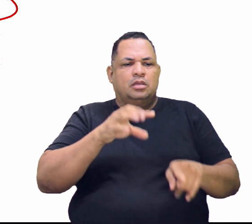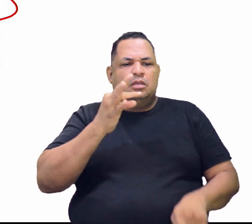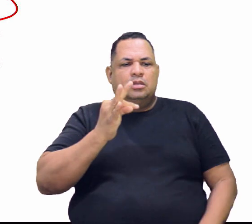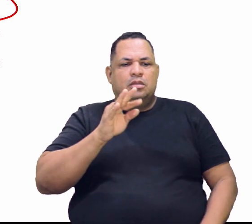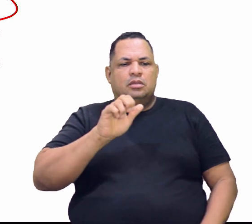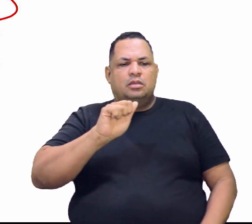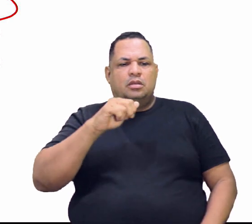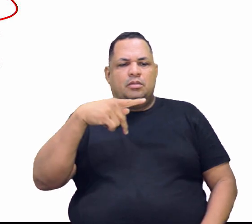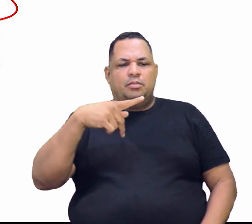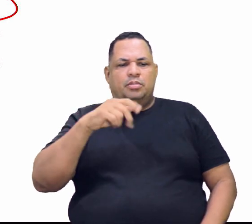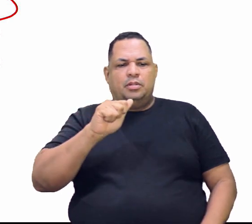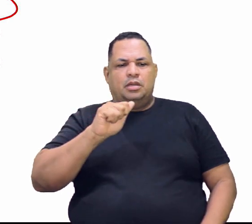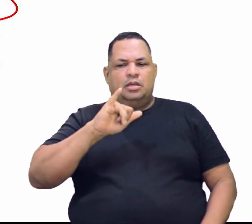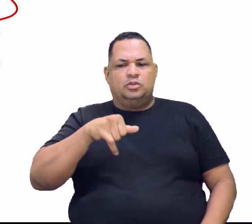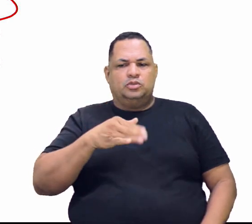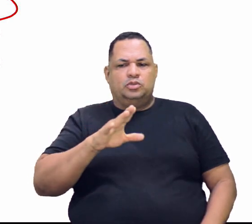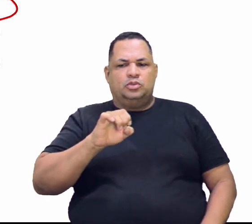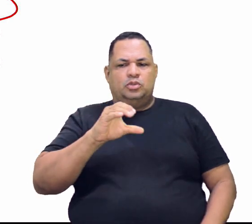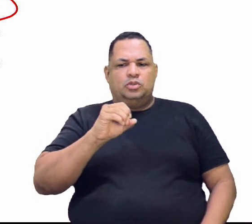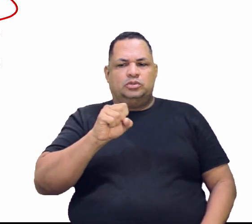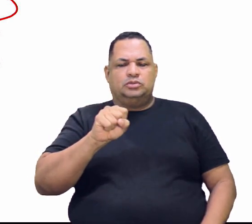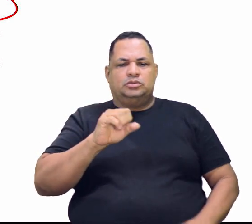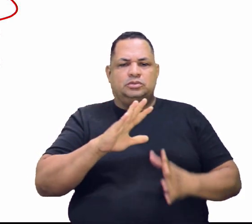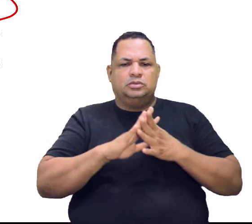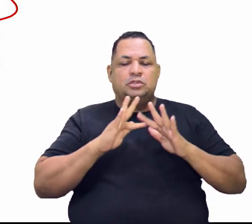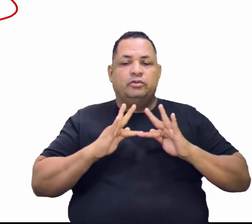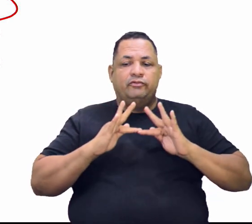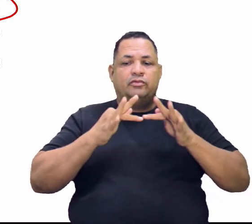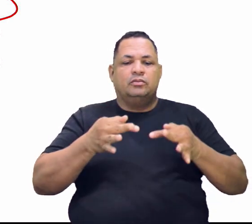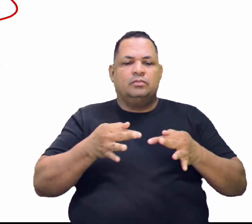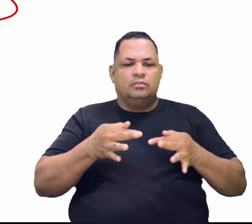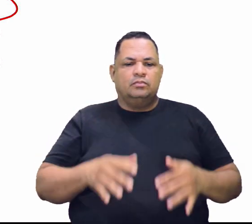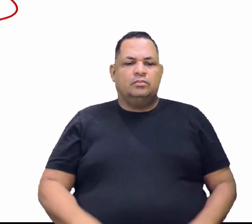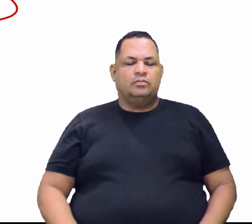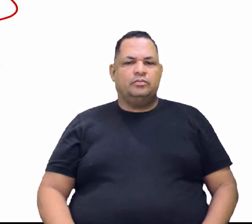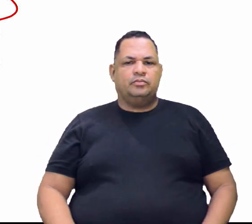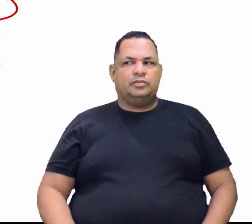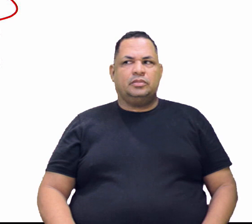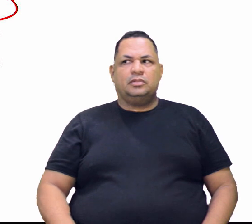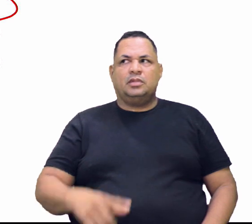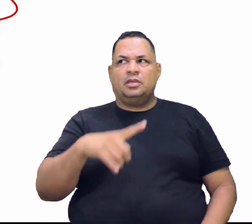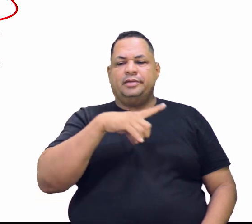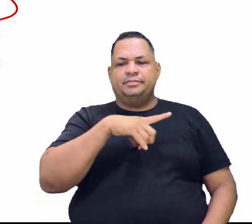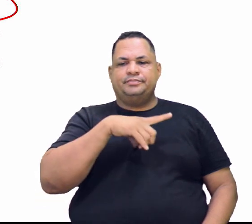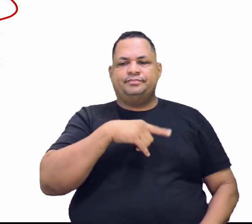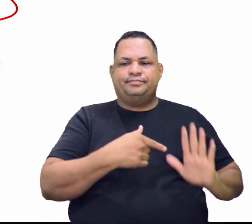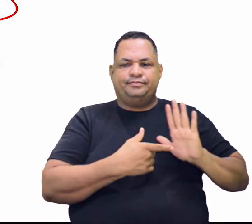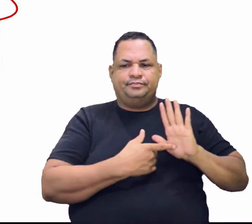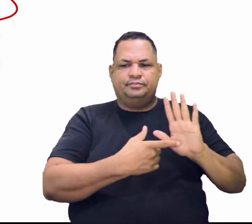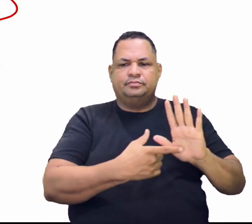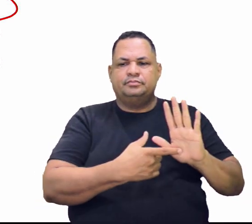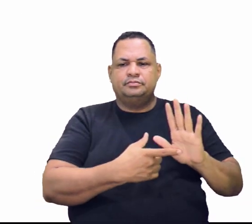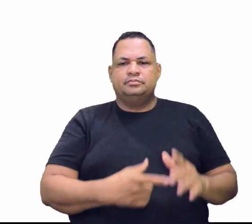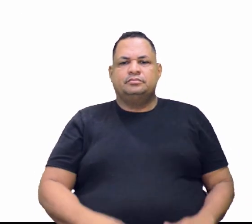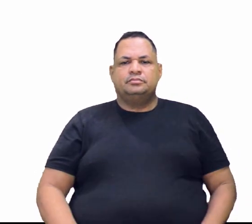Denominada Turma do Norte e a Turma do Sul. Então, vinha de ambos os lados e se encontravam.